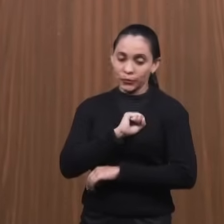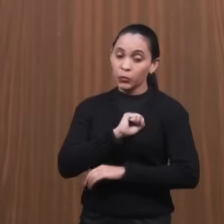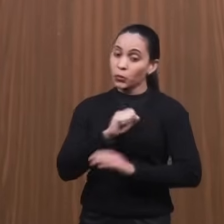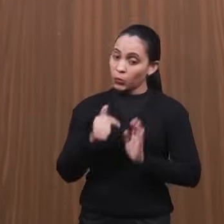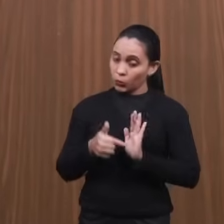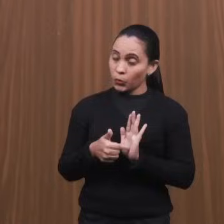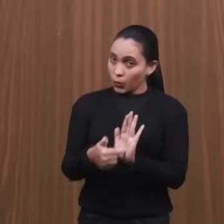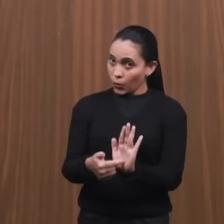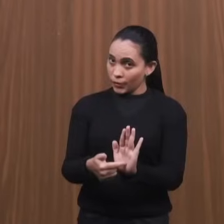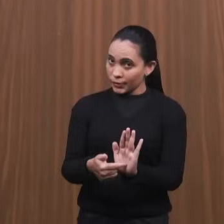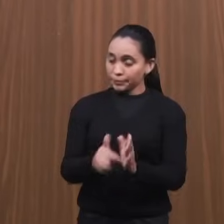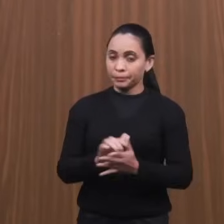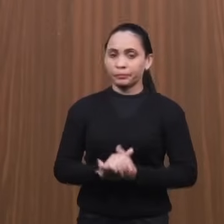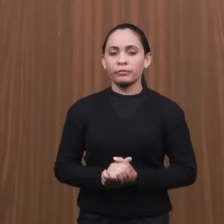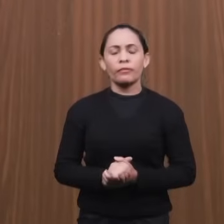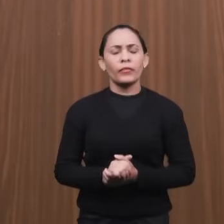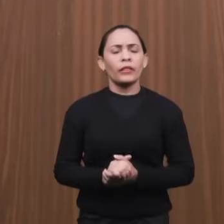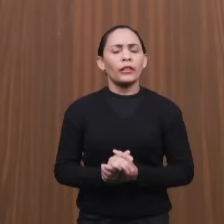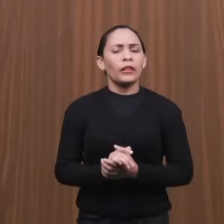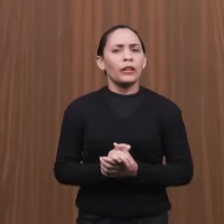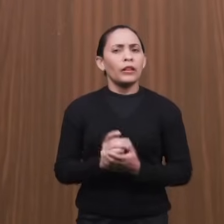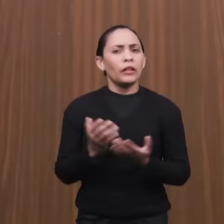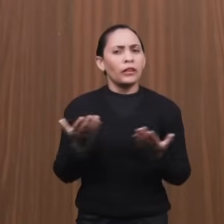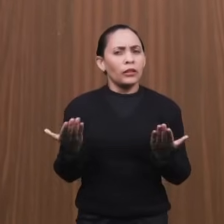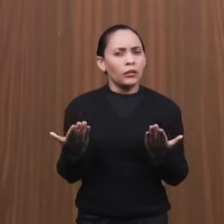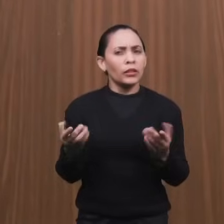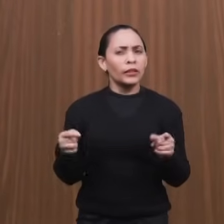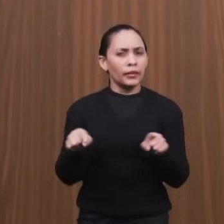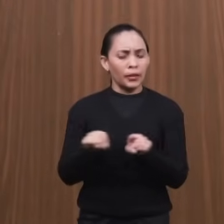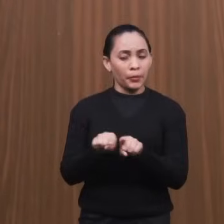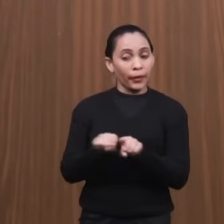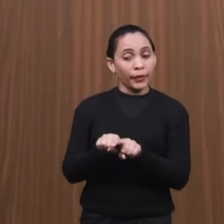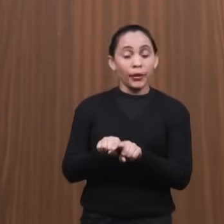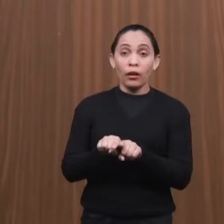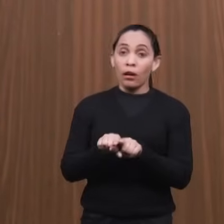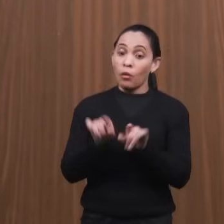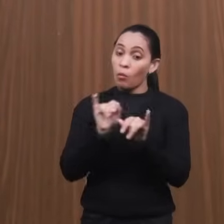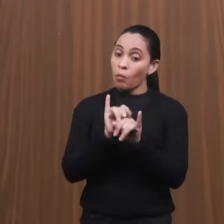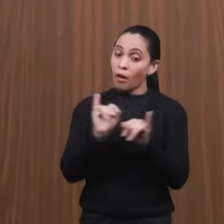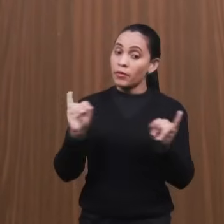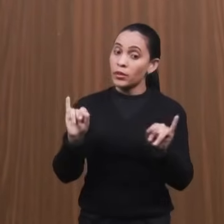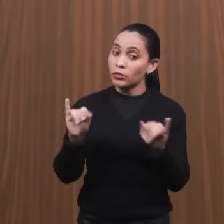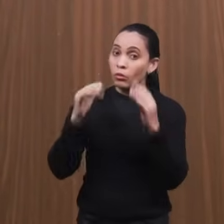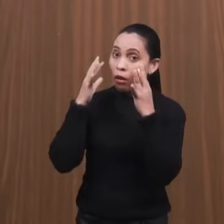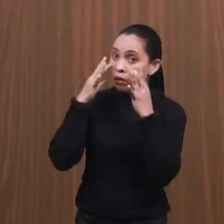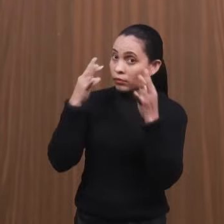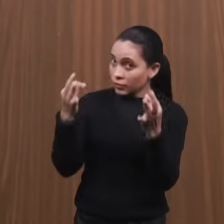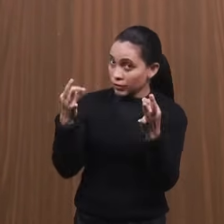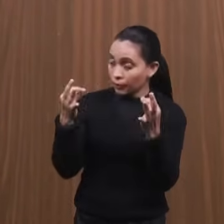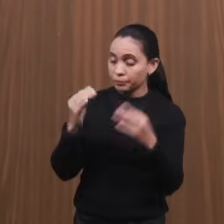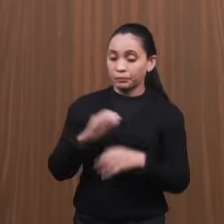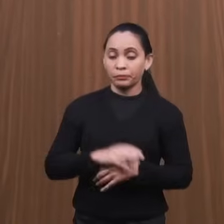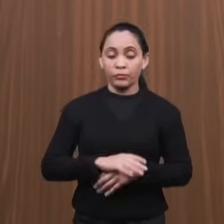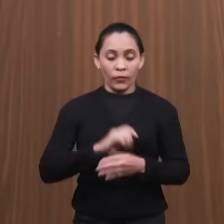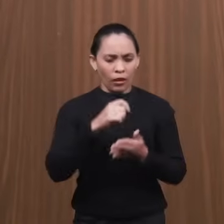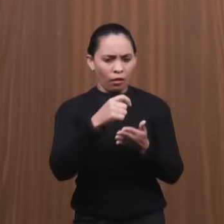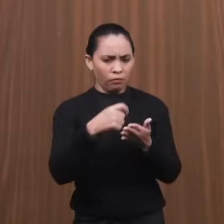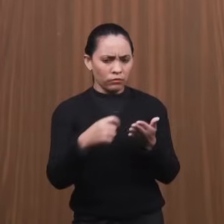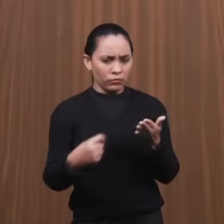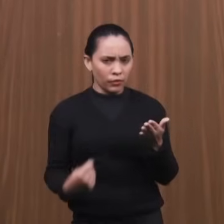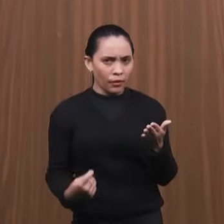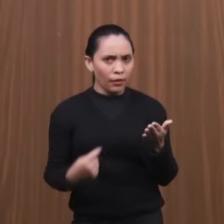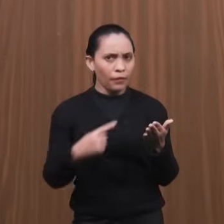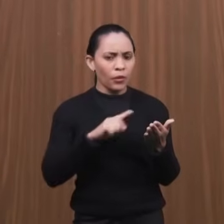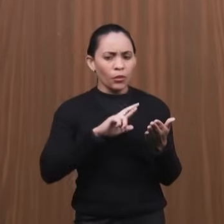escrita. E também, ao mesmo tempo, traz um alerta. Judas que escreveu esta epístola não